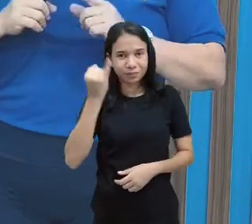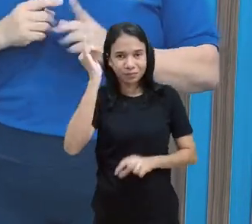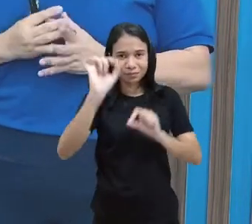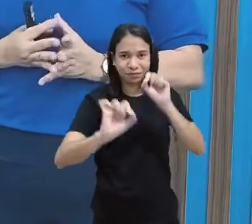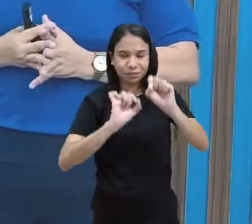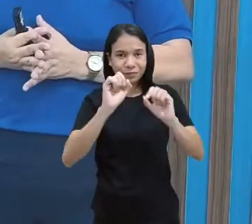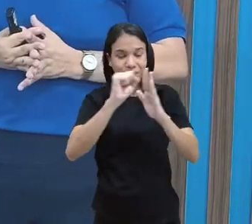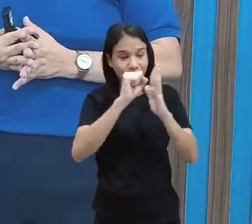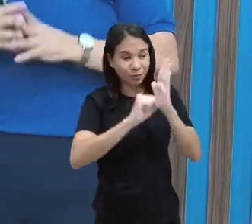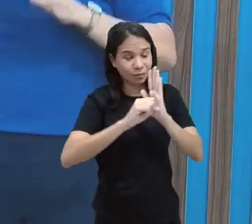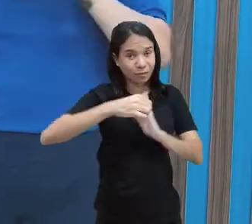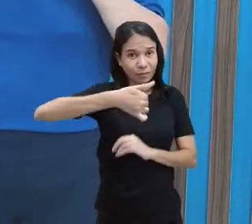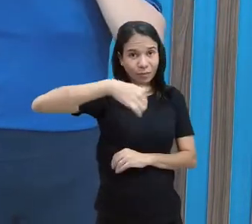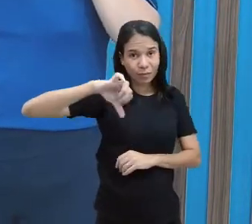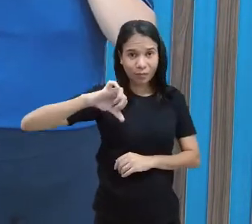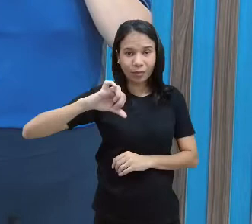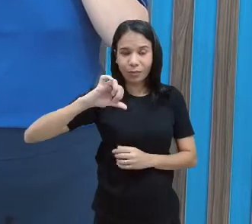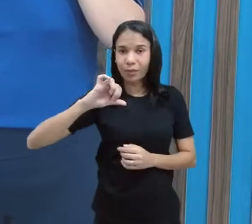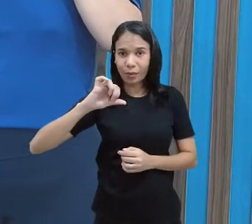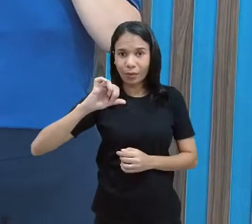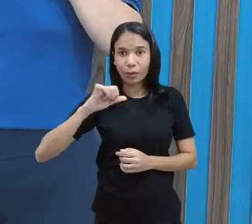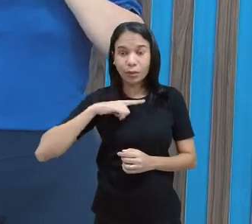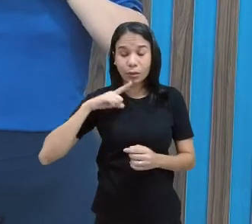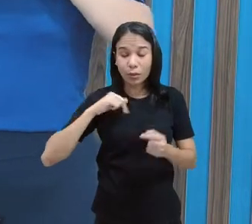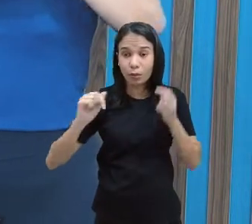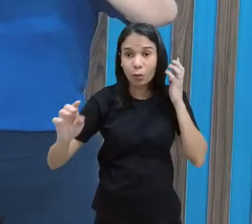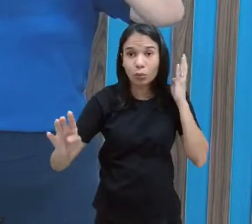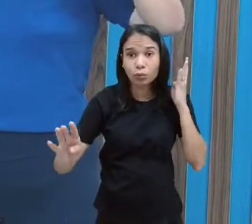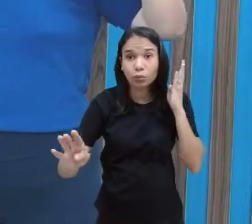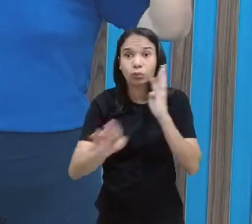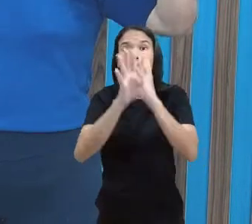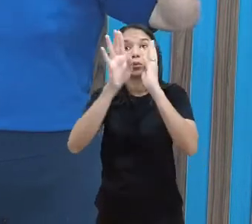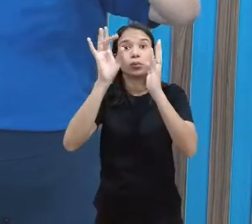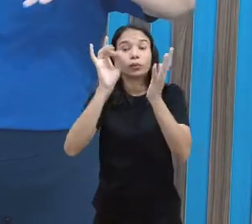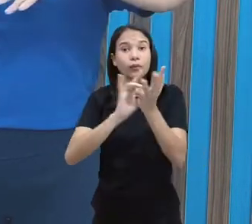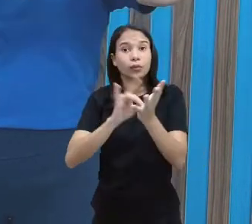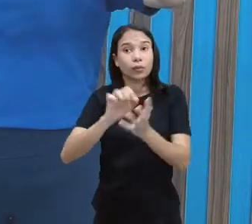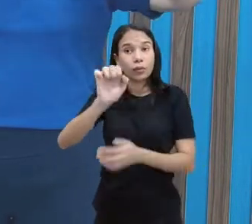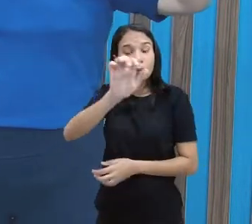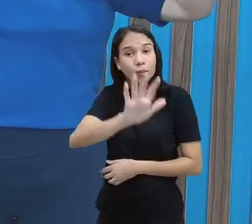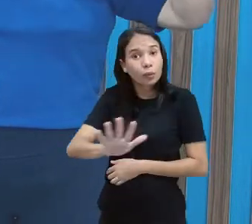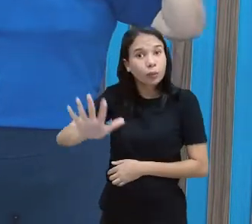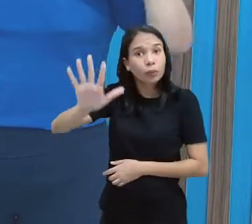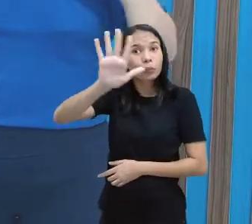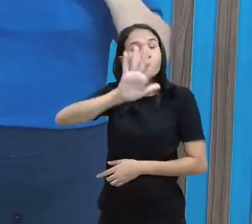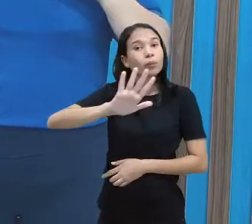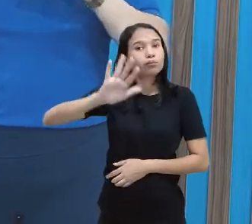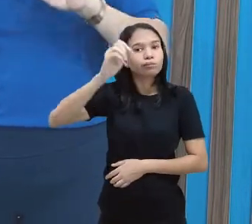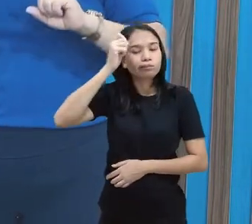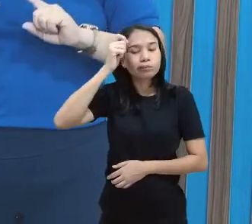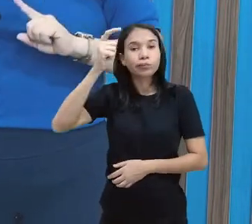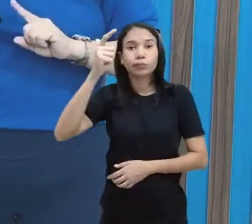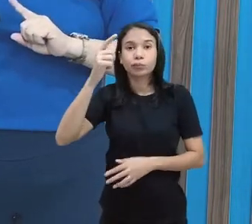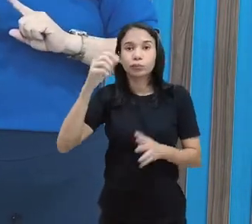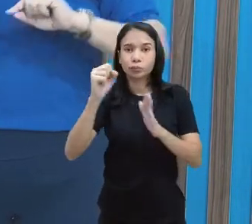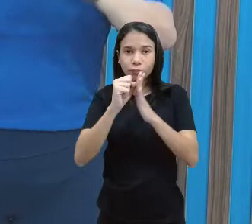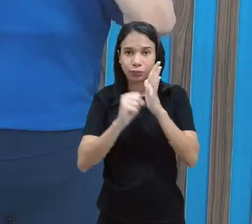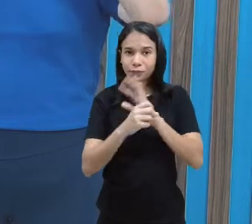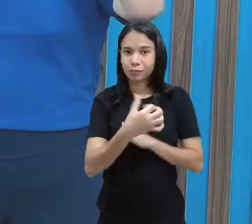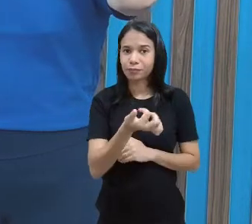que no século XIX, vejam, as grandes descobertas, né, da Europa expandiu no século